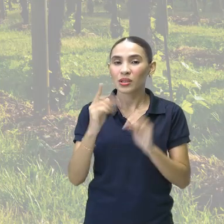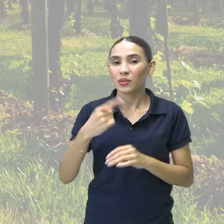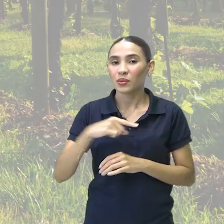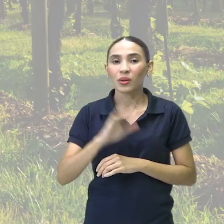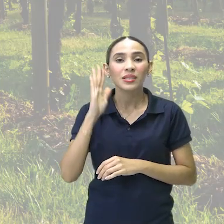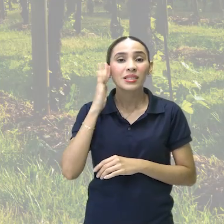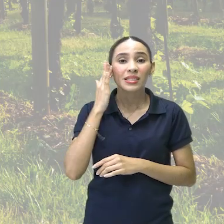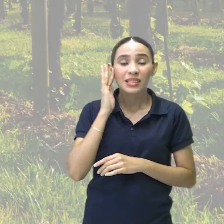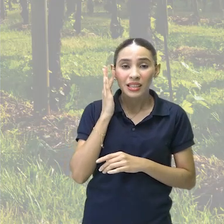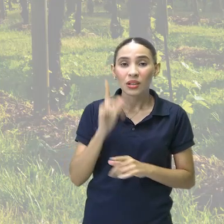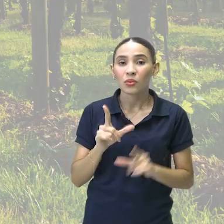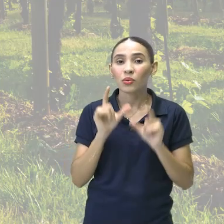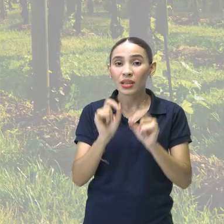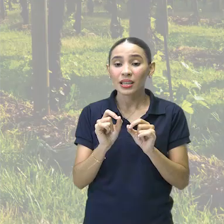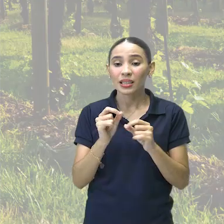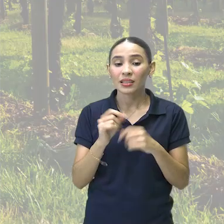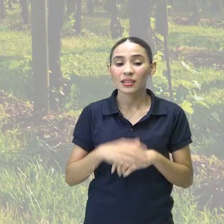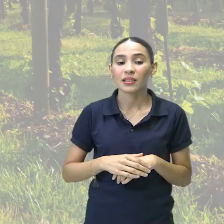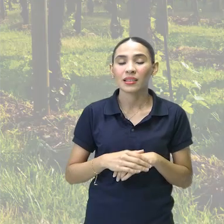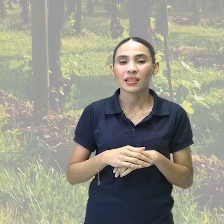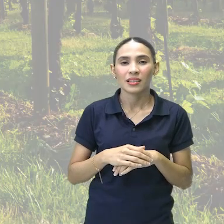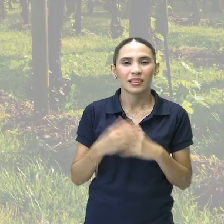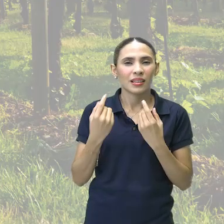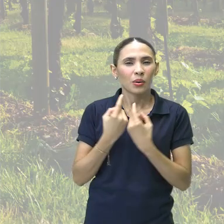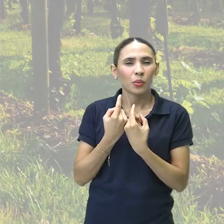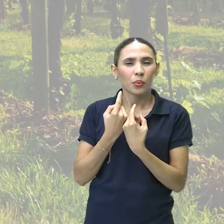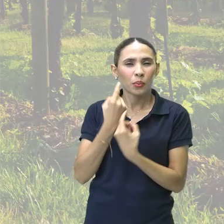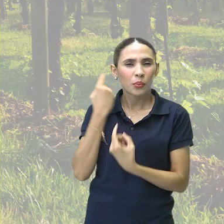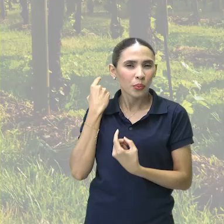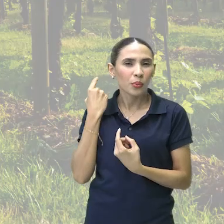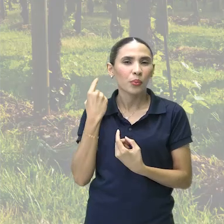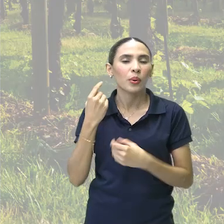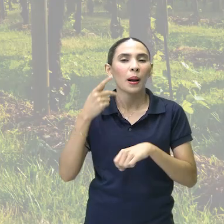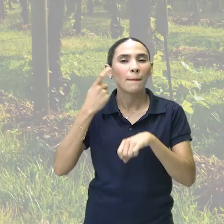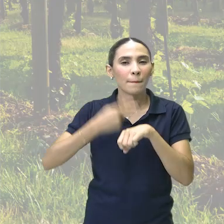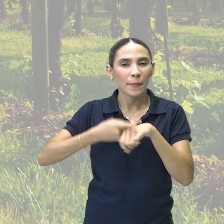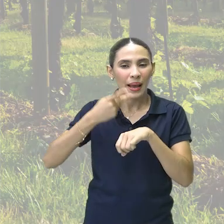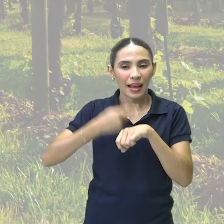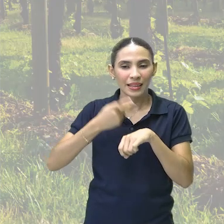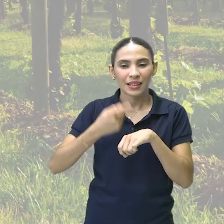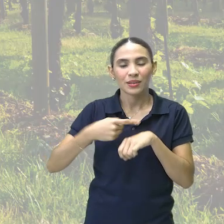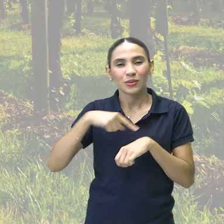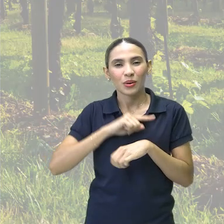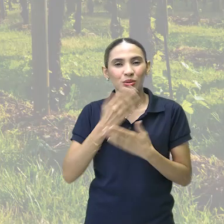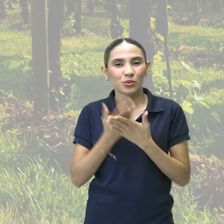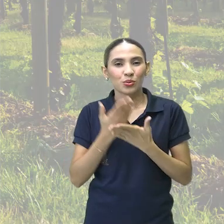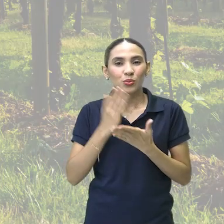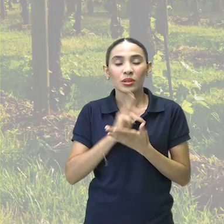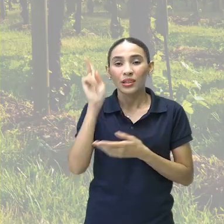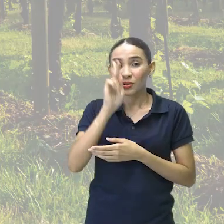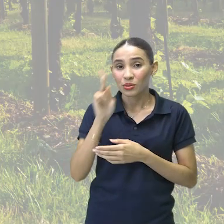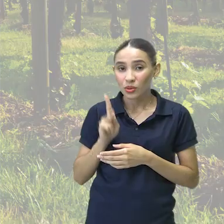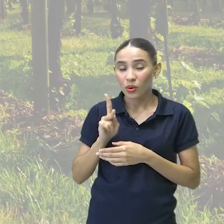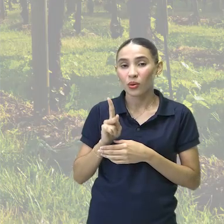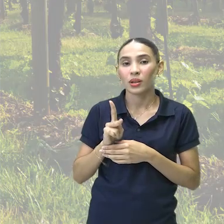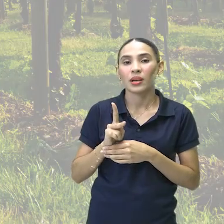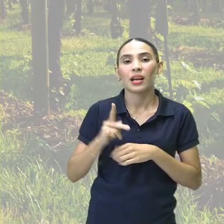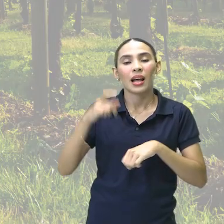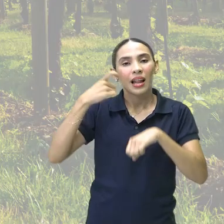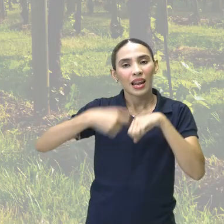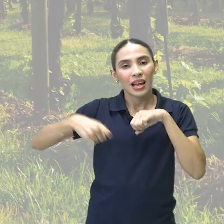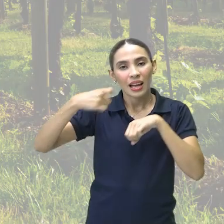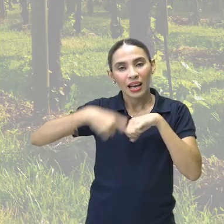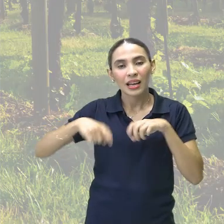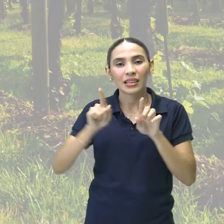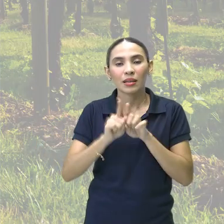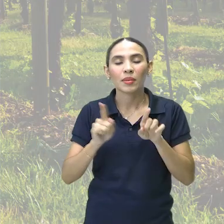vamos entender que lá naquela idade, na idade da pedra, né, que a gente estuda na história, idade da pedra lascada, da